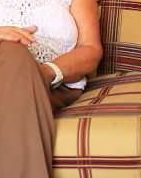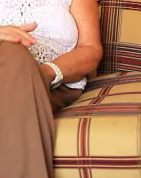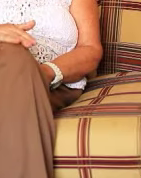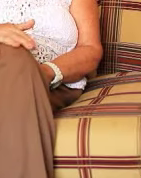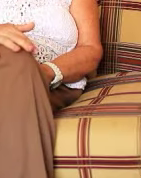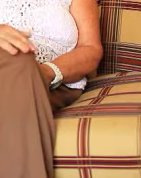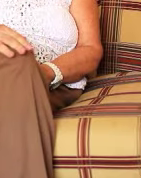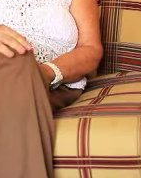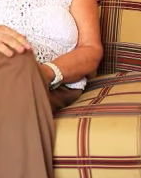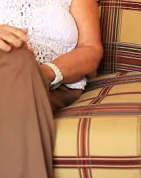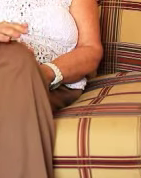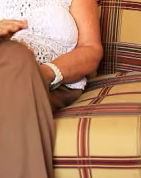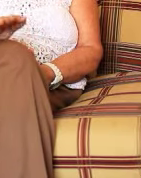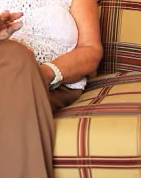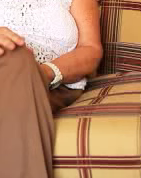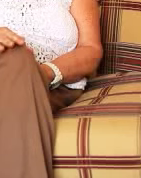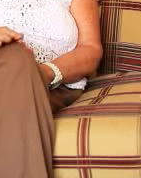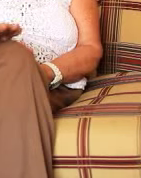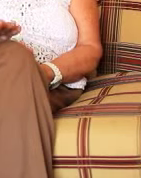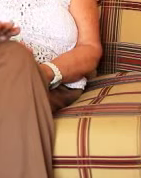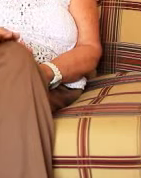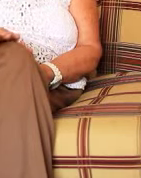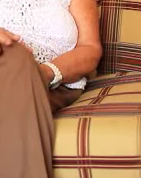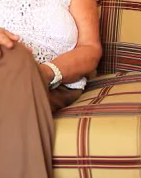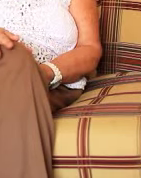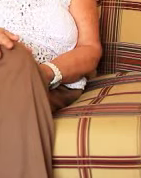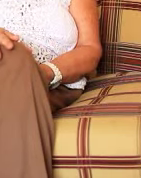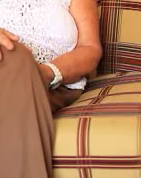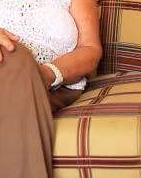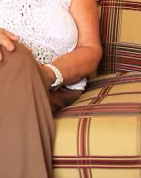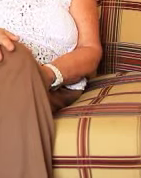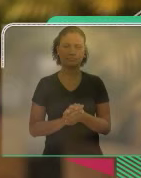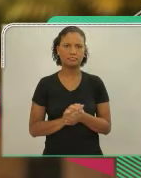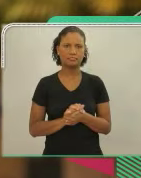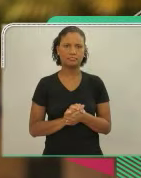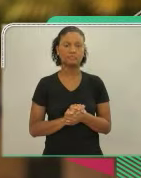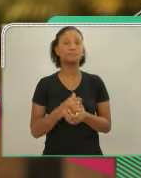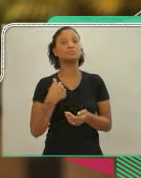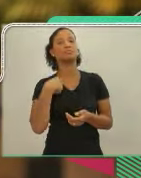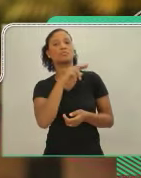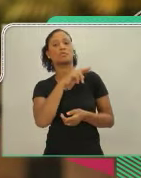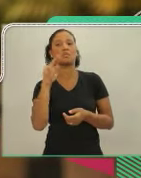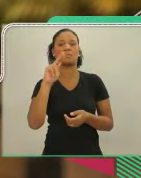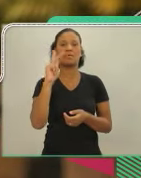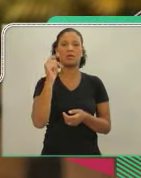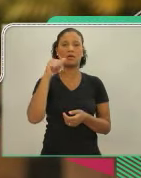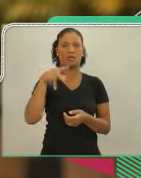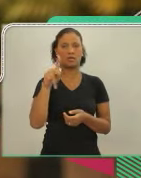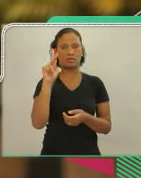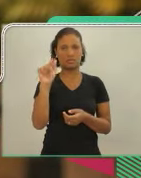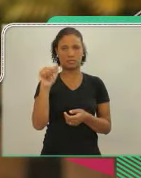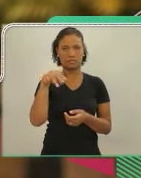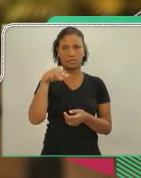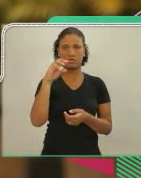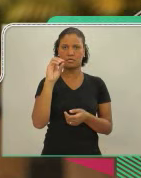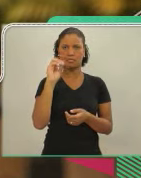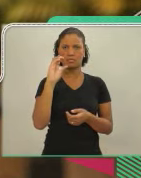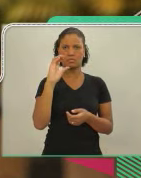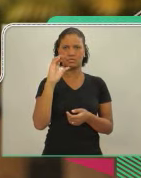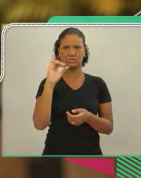de oficinas profissionalizantes. Meu nome é Anca Mott D'Lover, sou